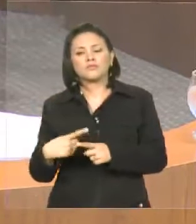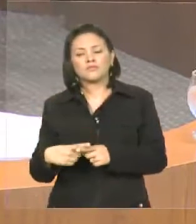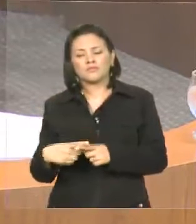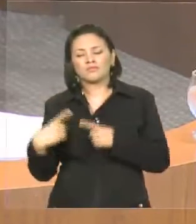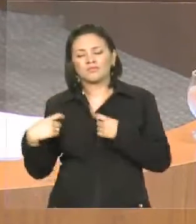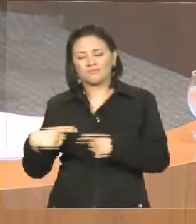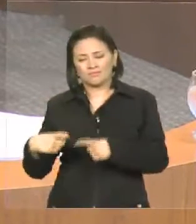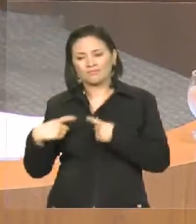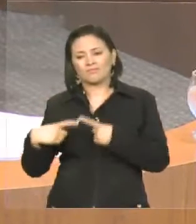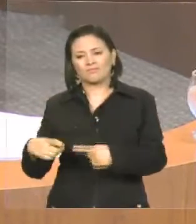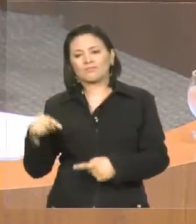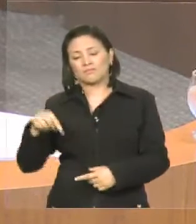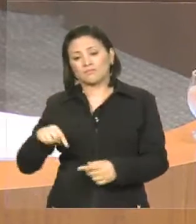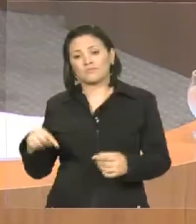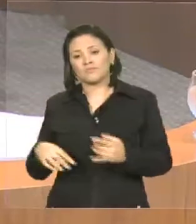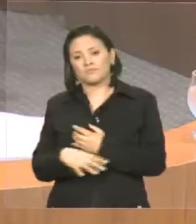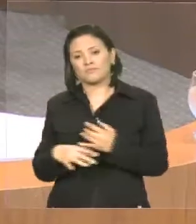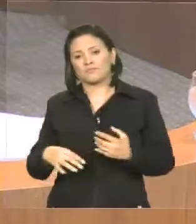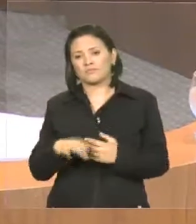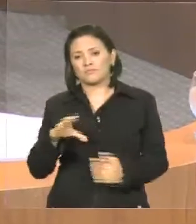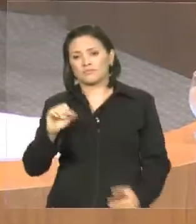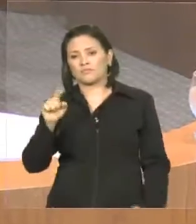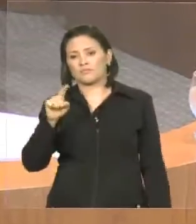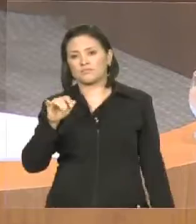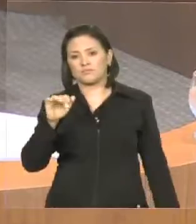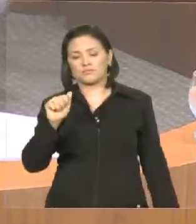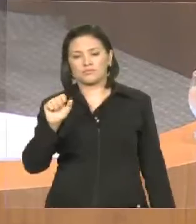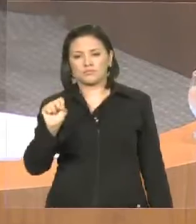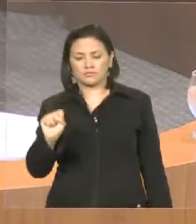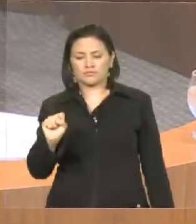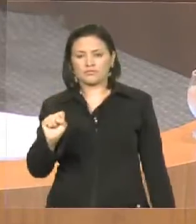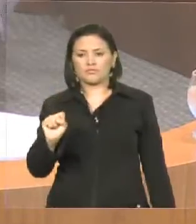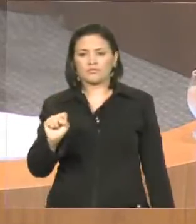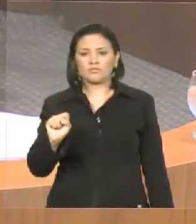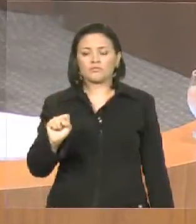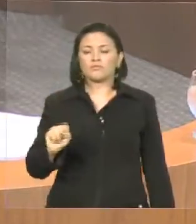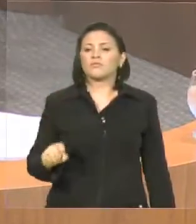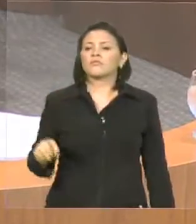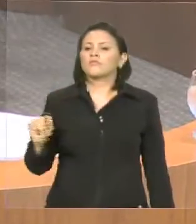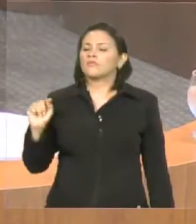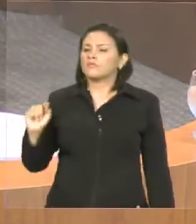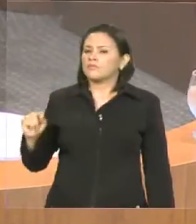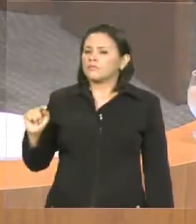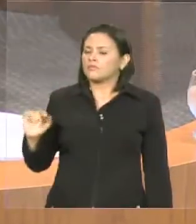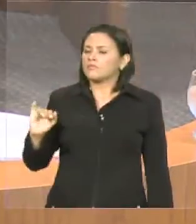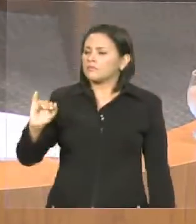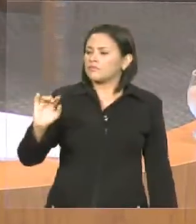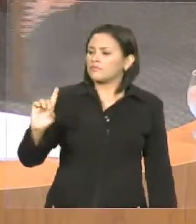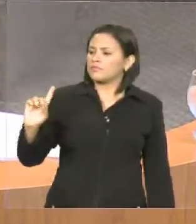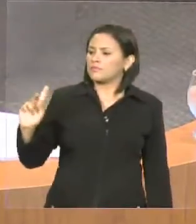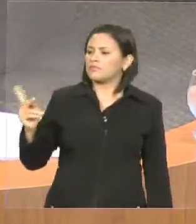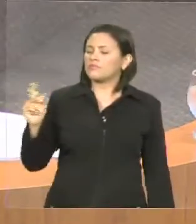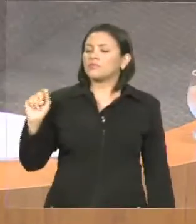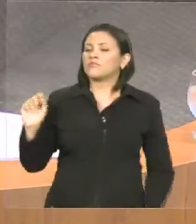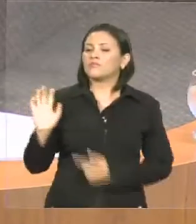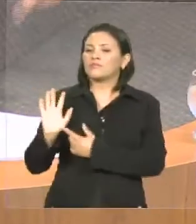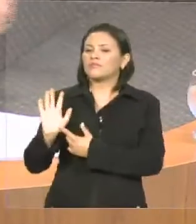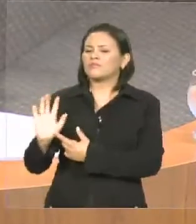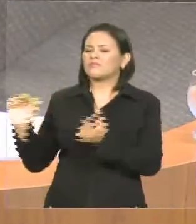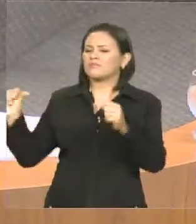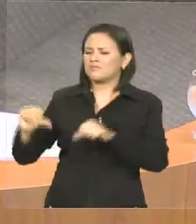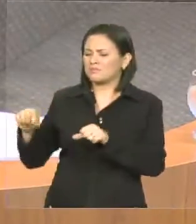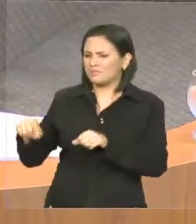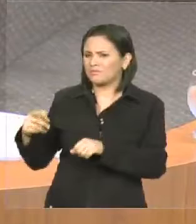todas as áreas. E essa mácula que existe do DH, que preponderou e se sobrepôs às nossas riquezas e à nossa